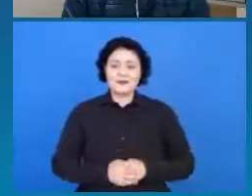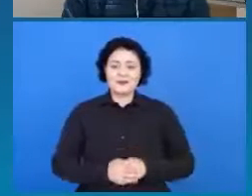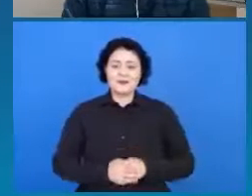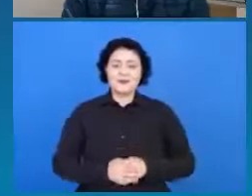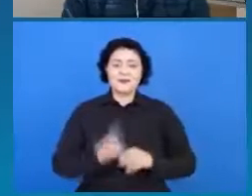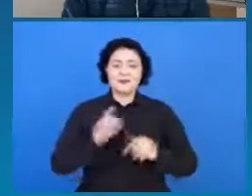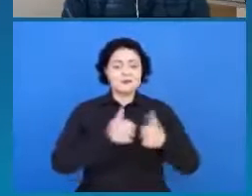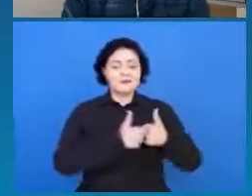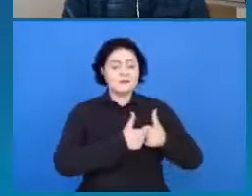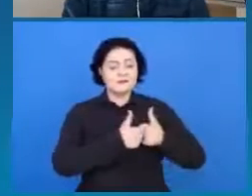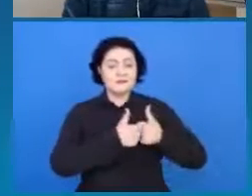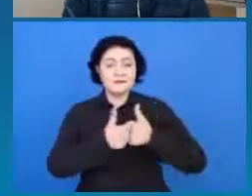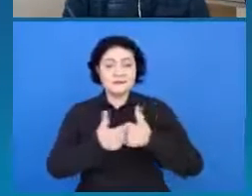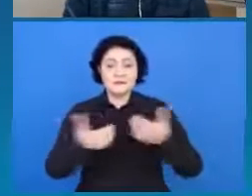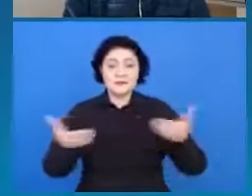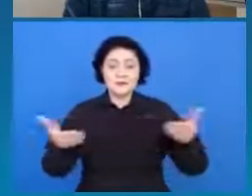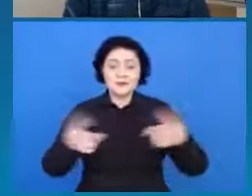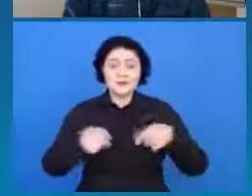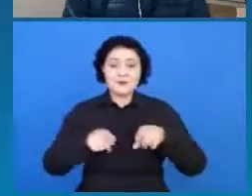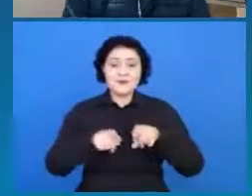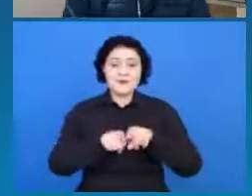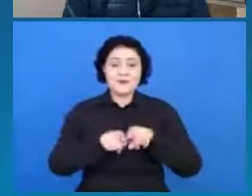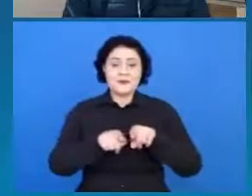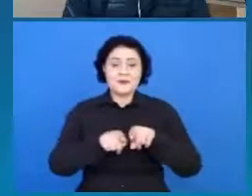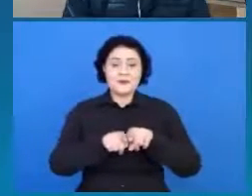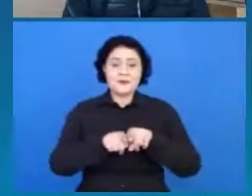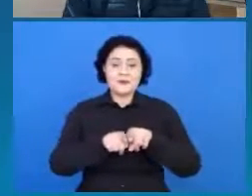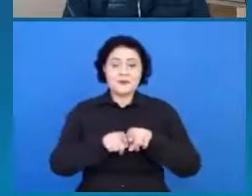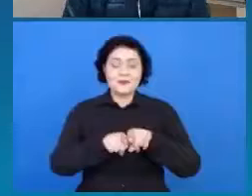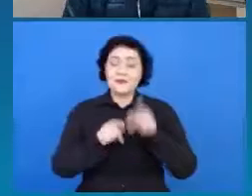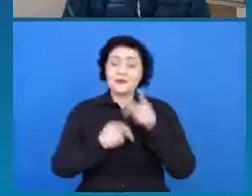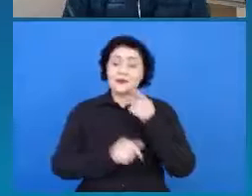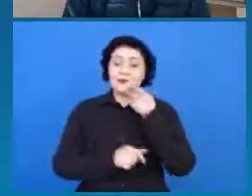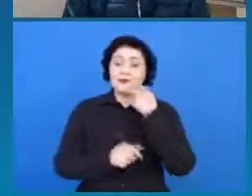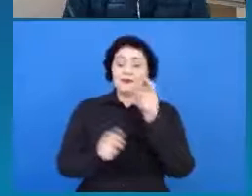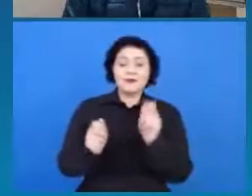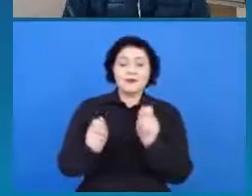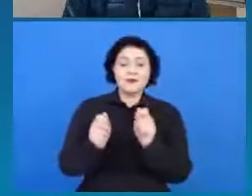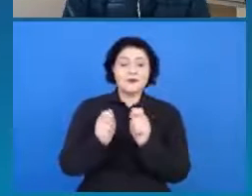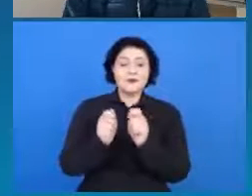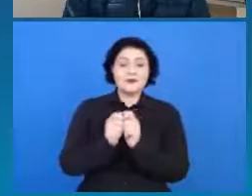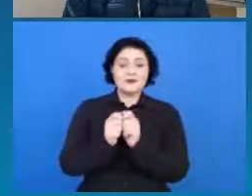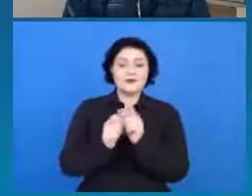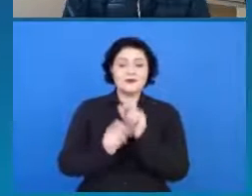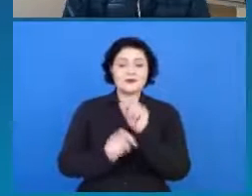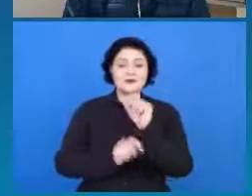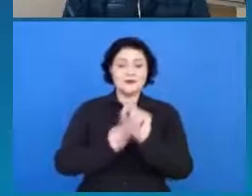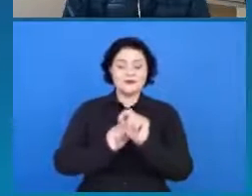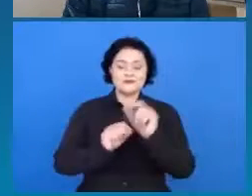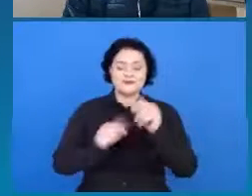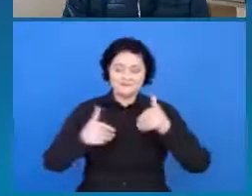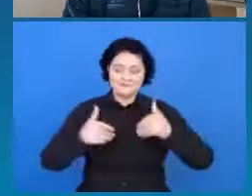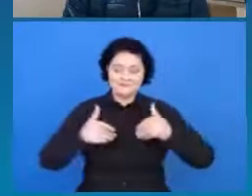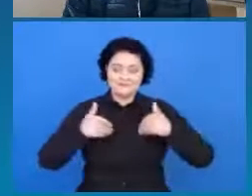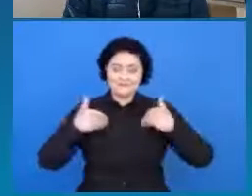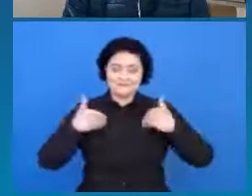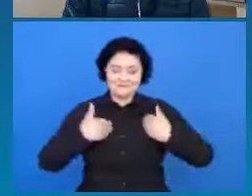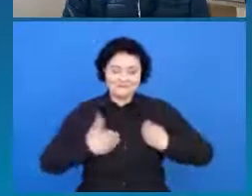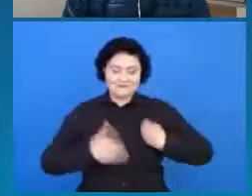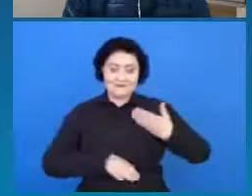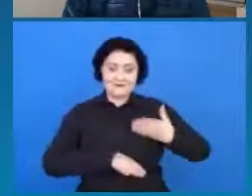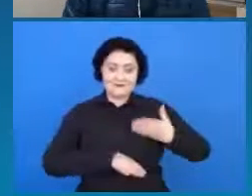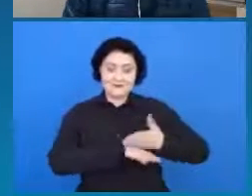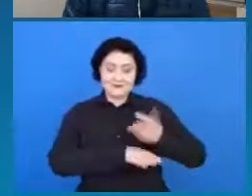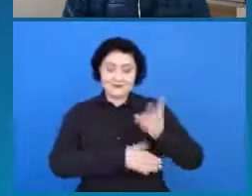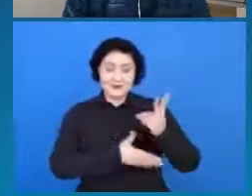nessa Live quero dizer que é uma alegria está participando